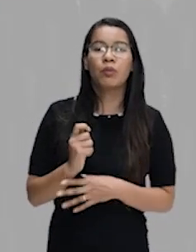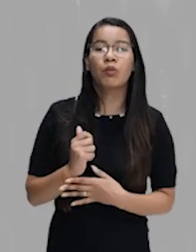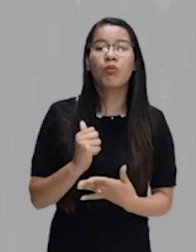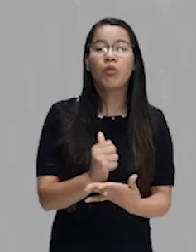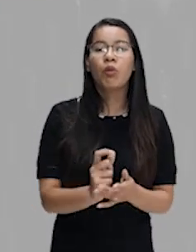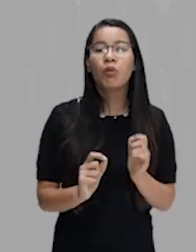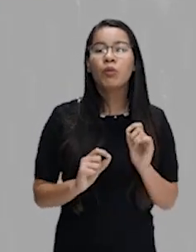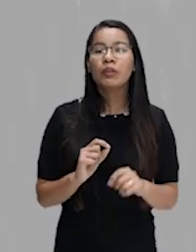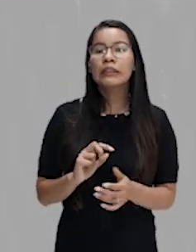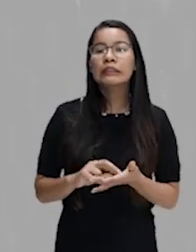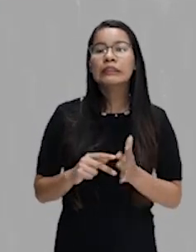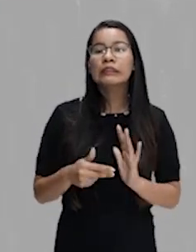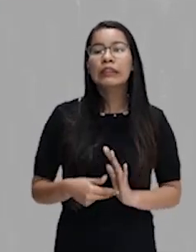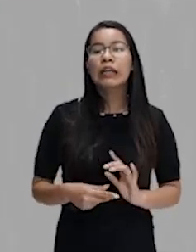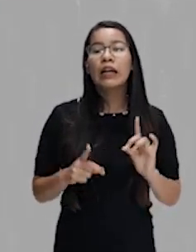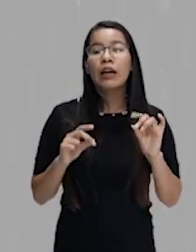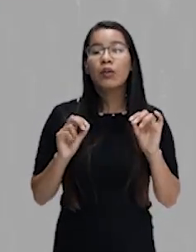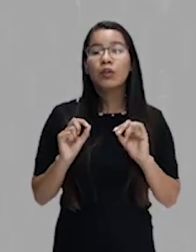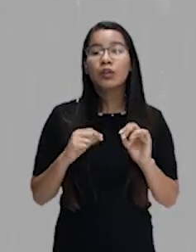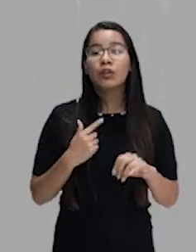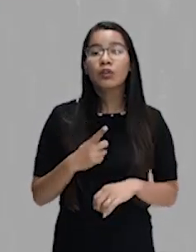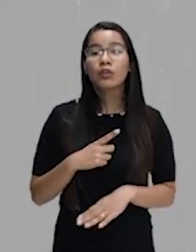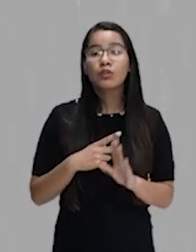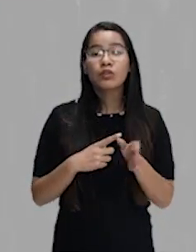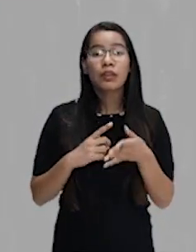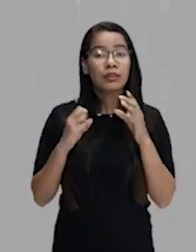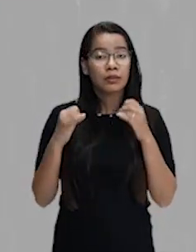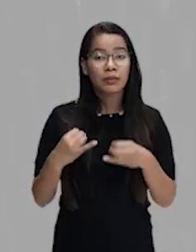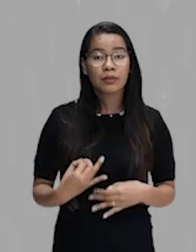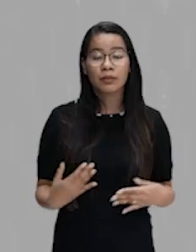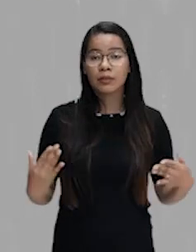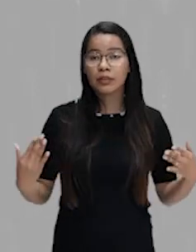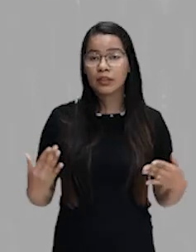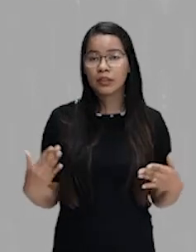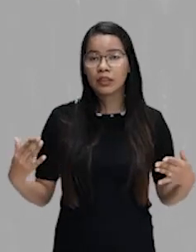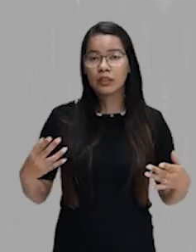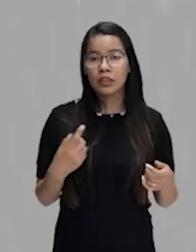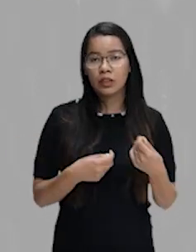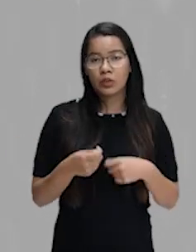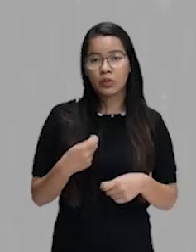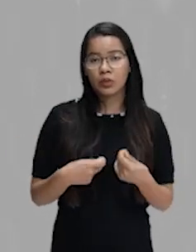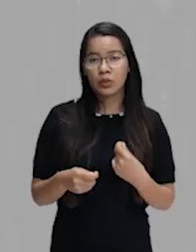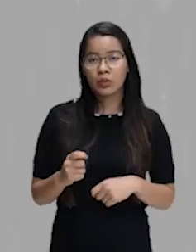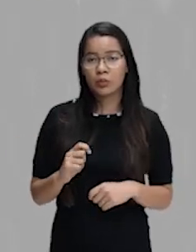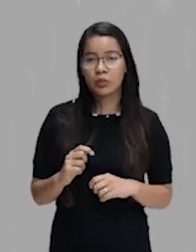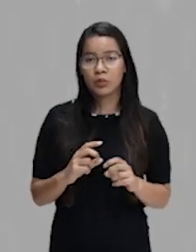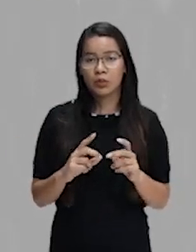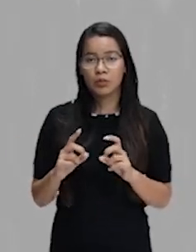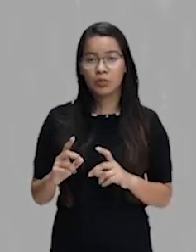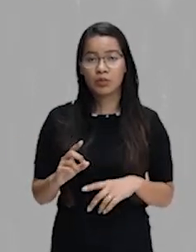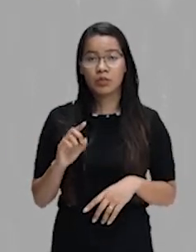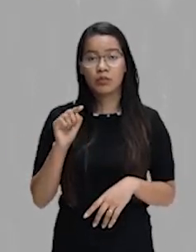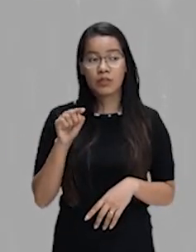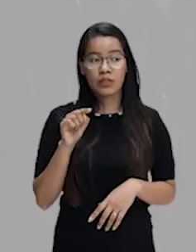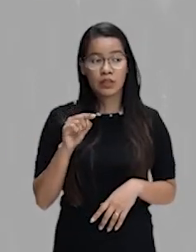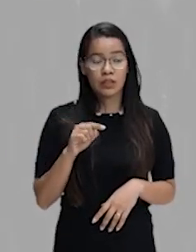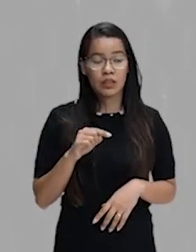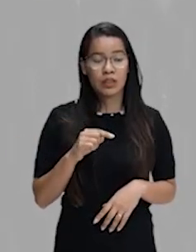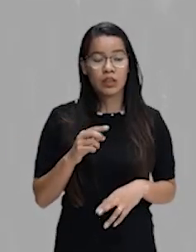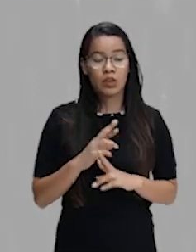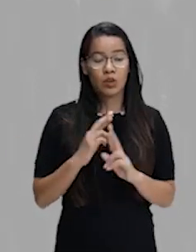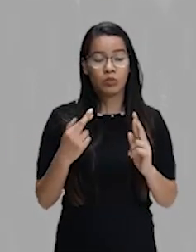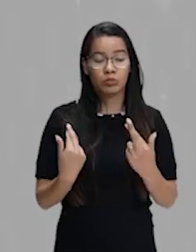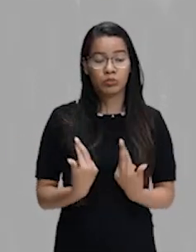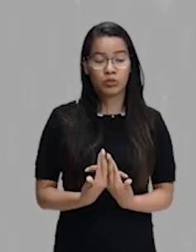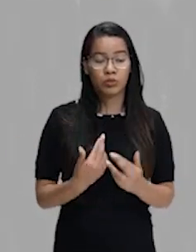isso? É exatamente o que a gente acabou de dizer aqui. Na economia colaborativa, você reúne projetos ou profissionais